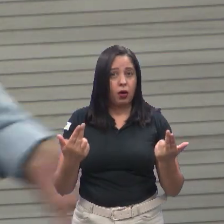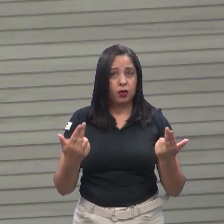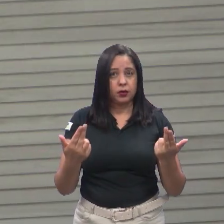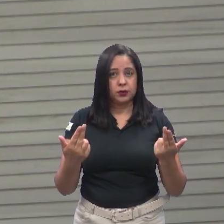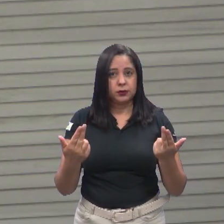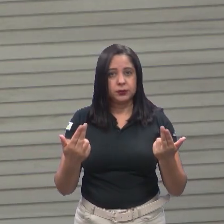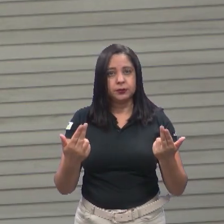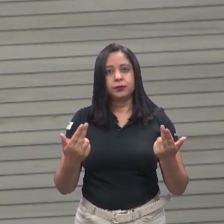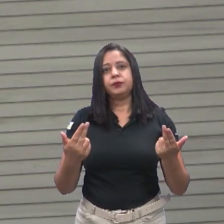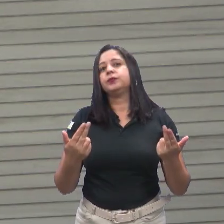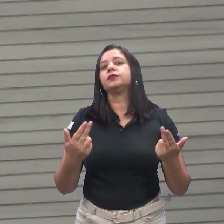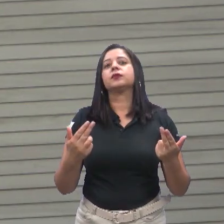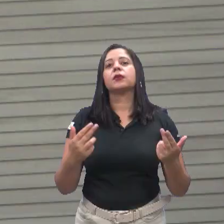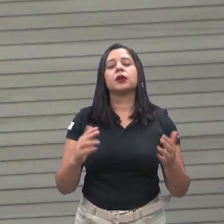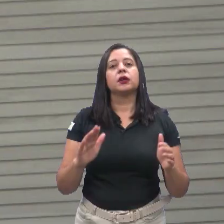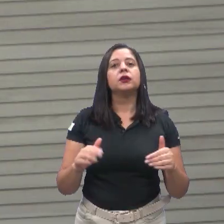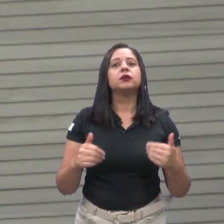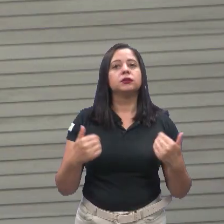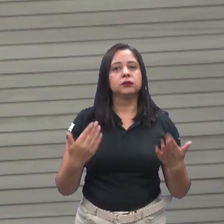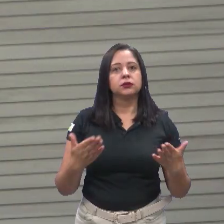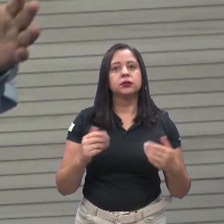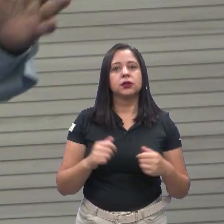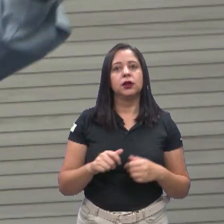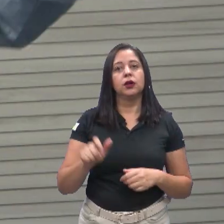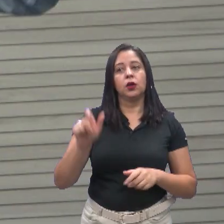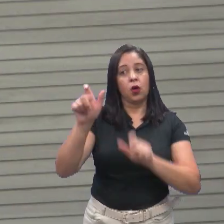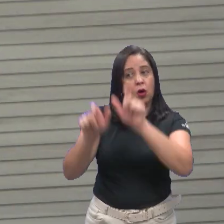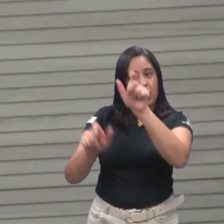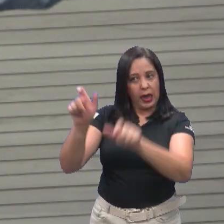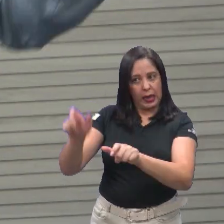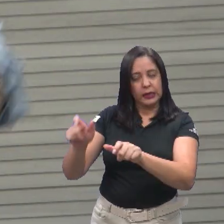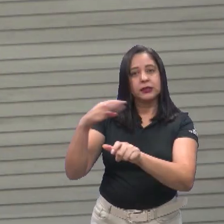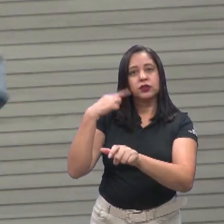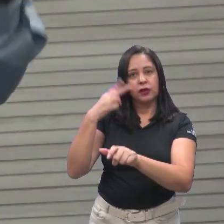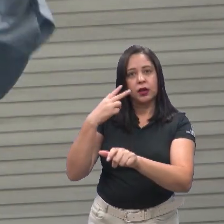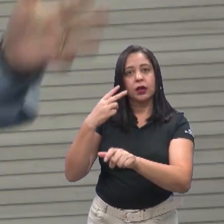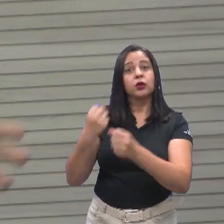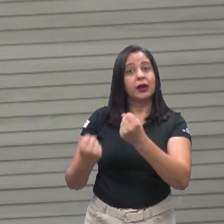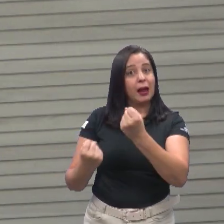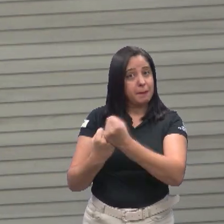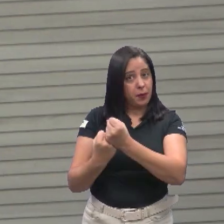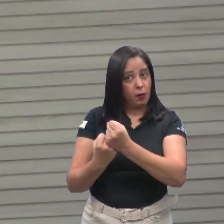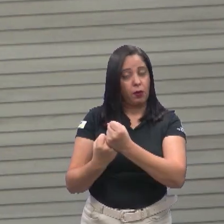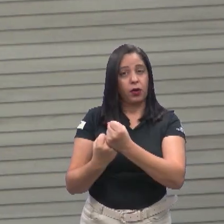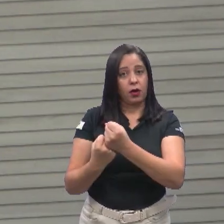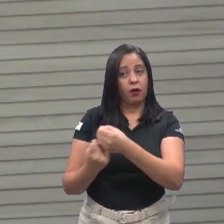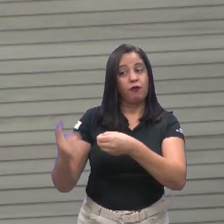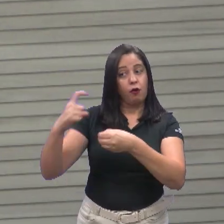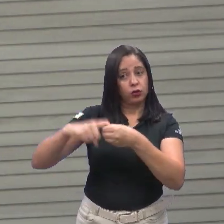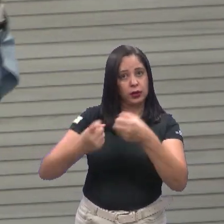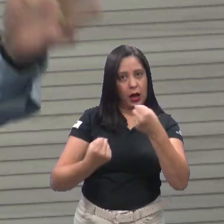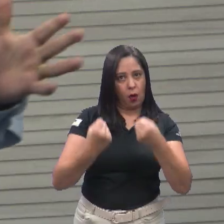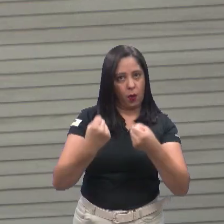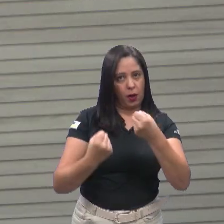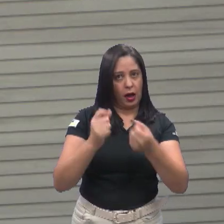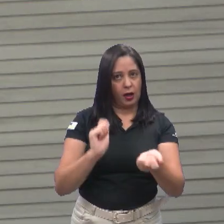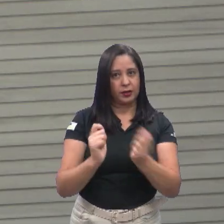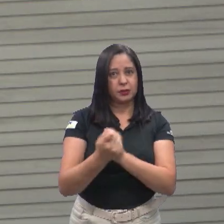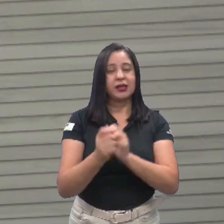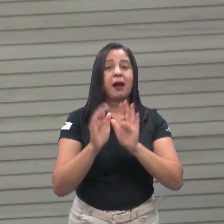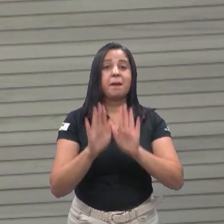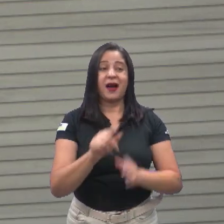dos pares no microfone ficou registrado que, sim, eles apoiam o retorno. Mas mais do que isso, o senhor secretário